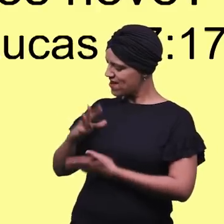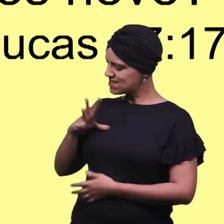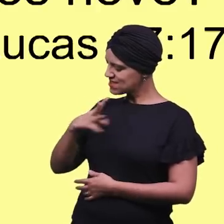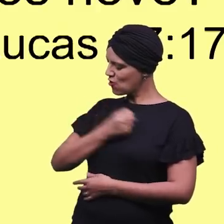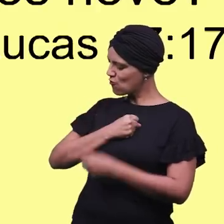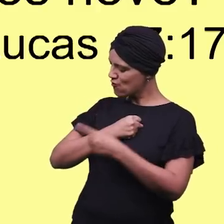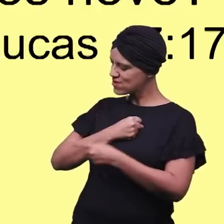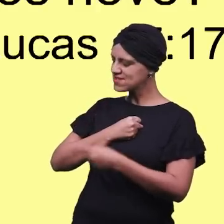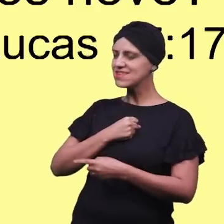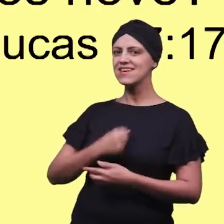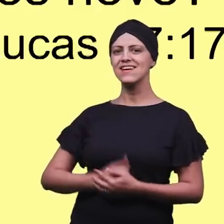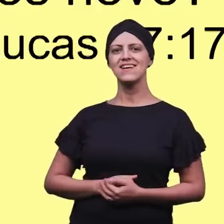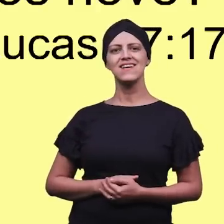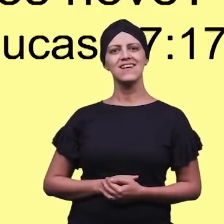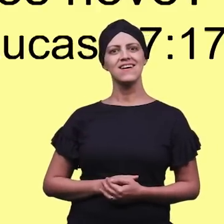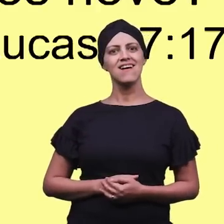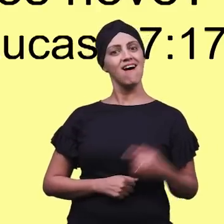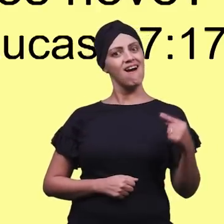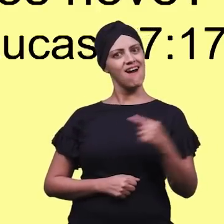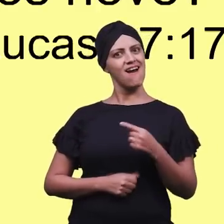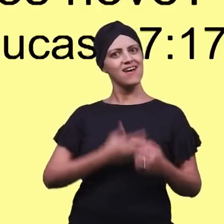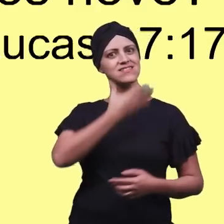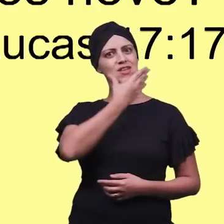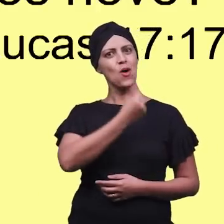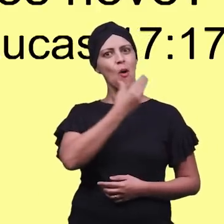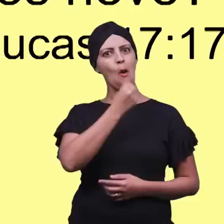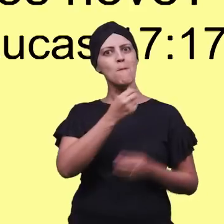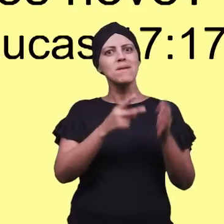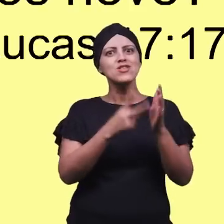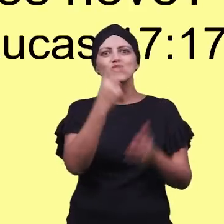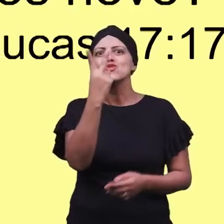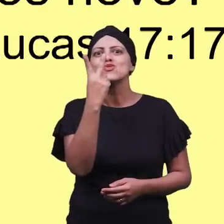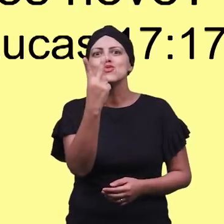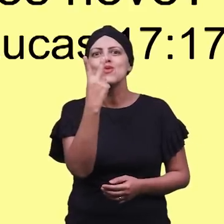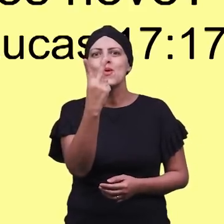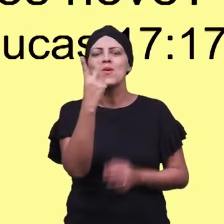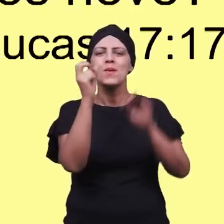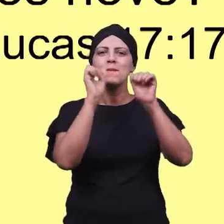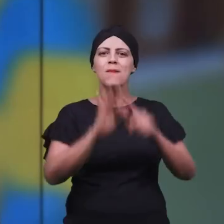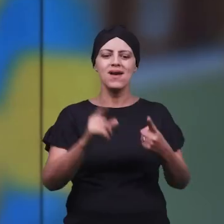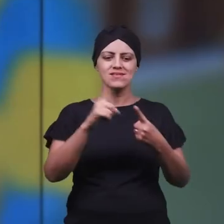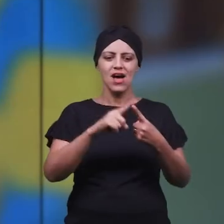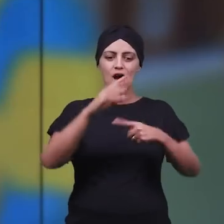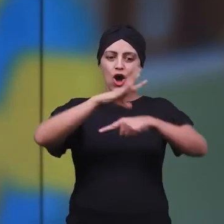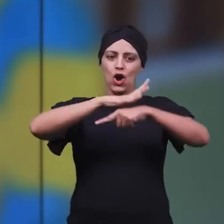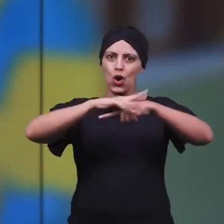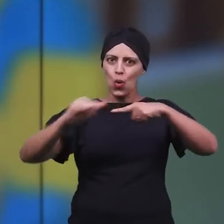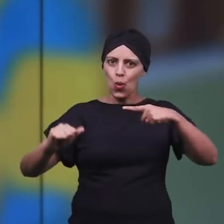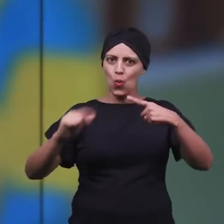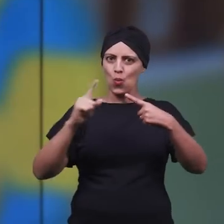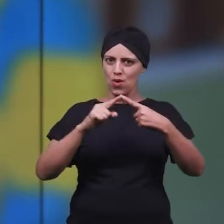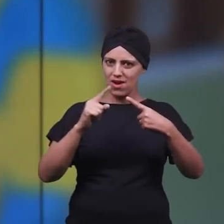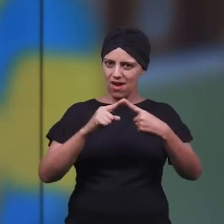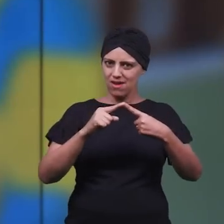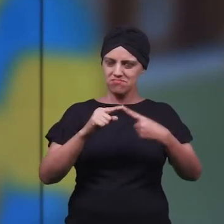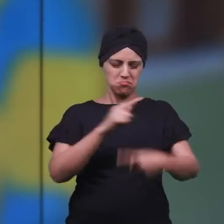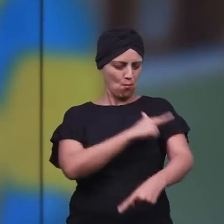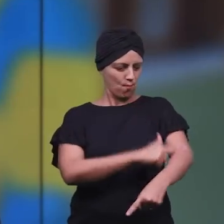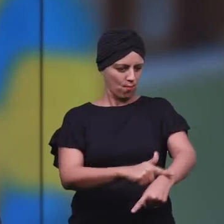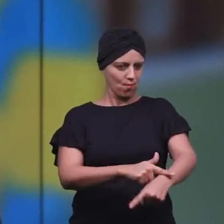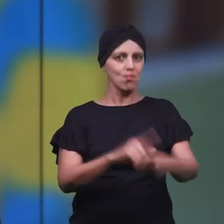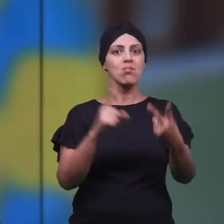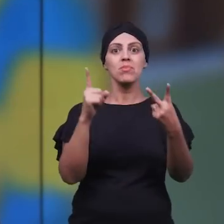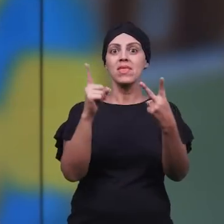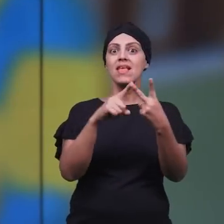fé te salvou. Aquele homem ganhou 2 bênçãos. Ele recebeu a cura da sua